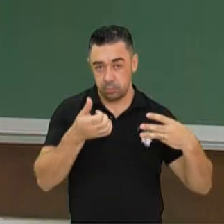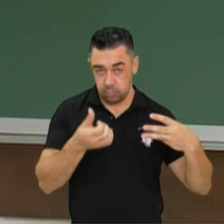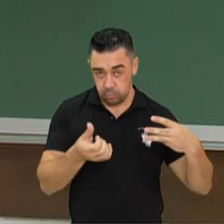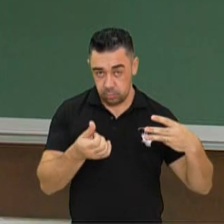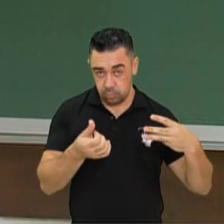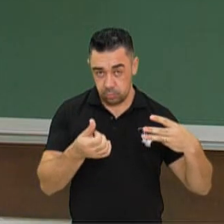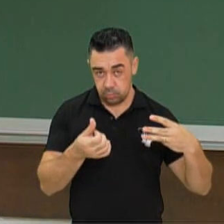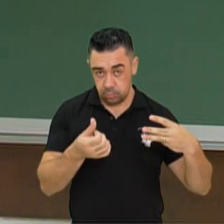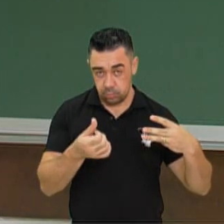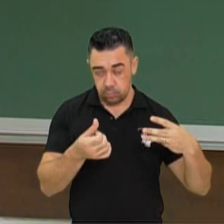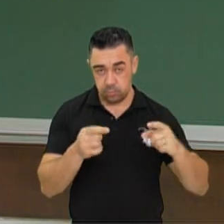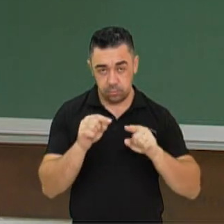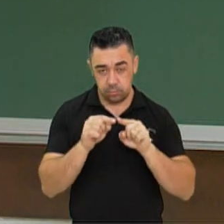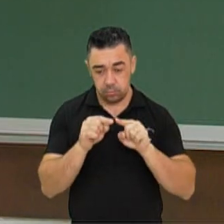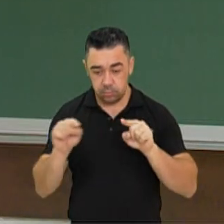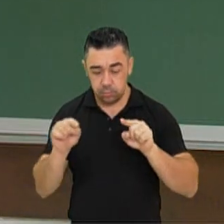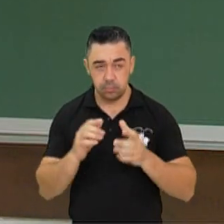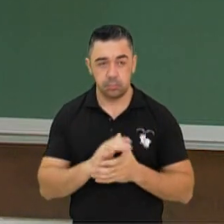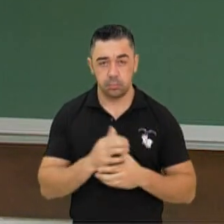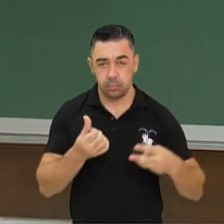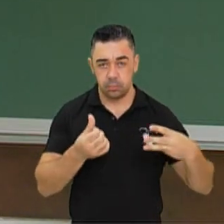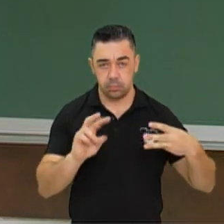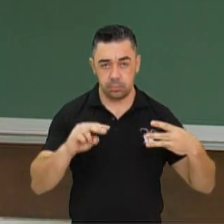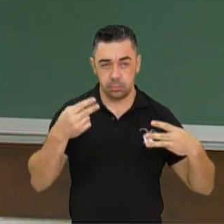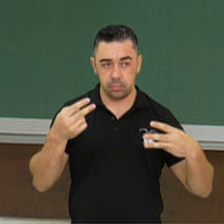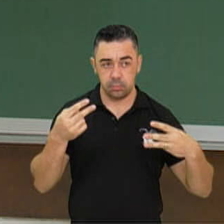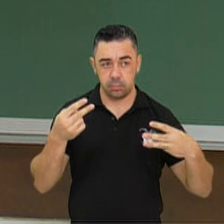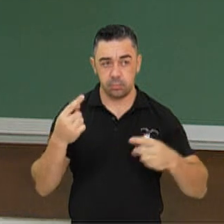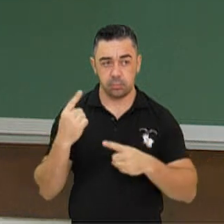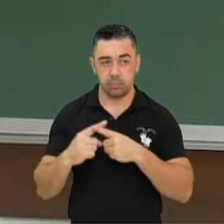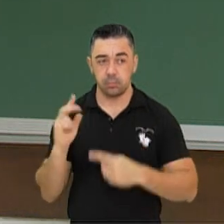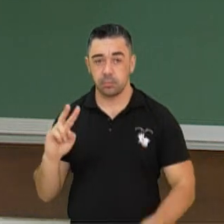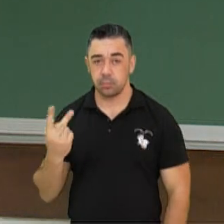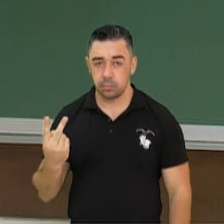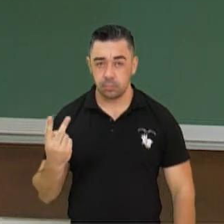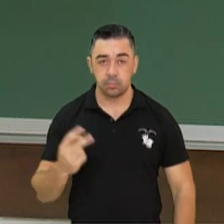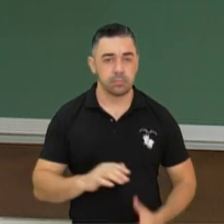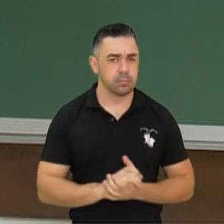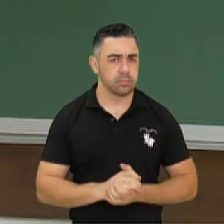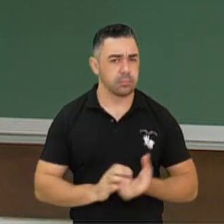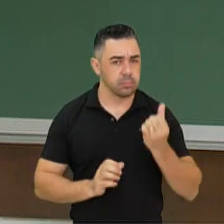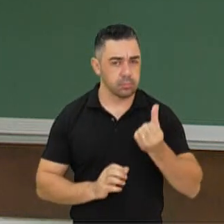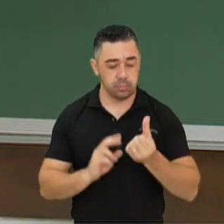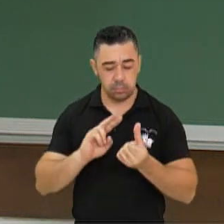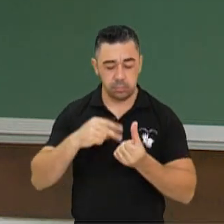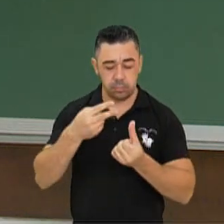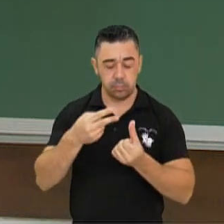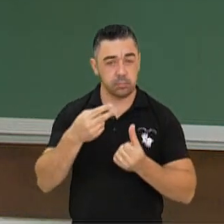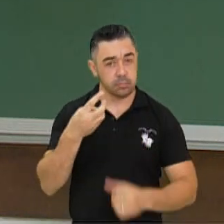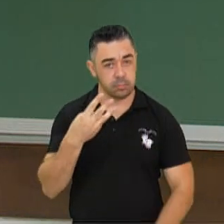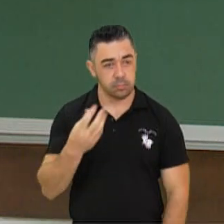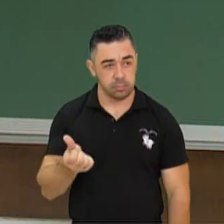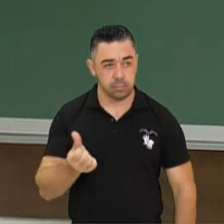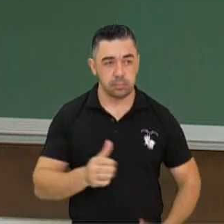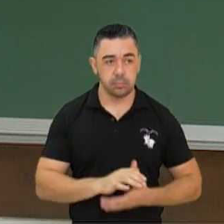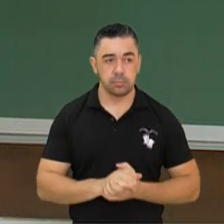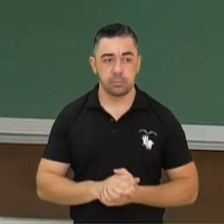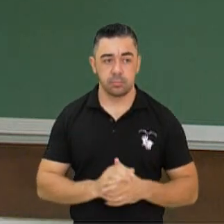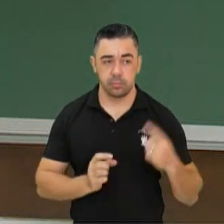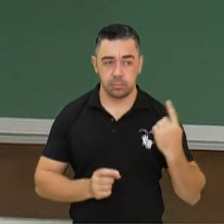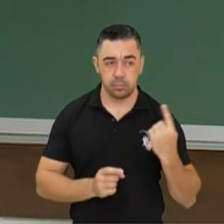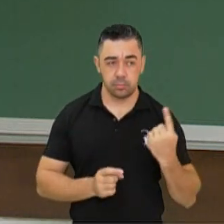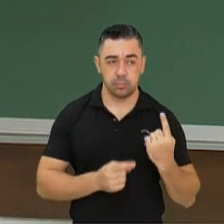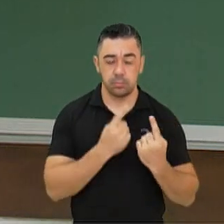do primeiro cilindro, 6 ao quadrado vezes h. Não se esqueça de que 6 ao quadrado é 36. Então, o primeiro